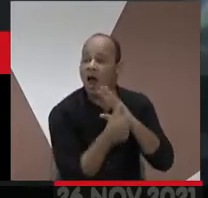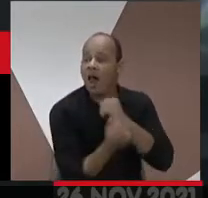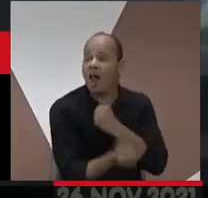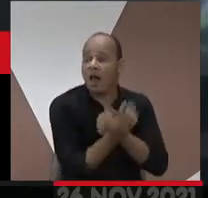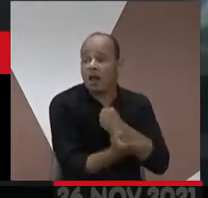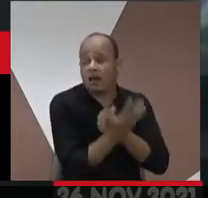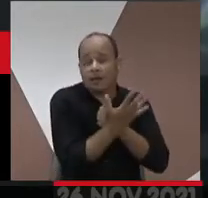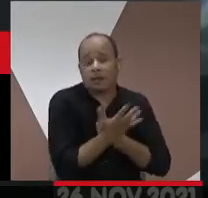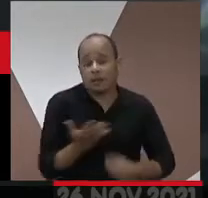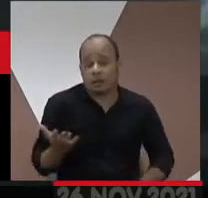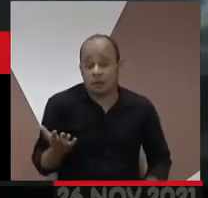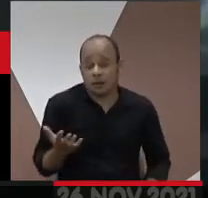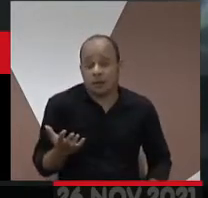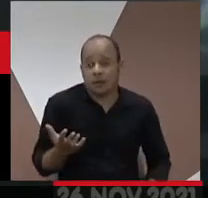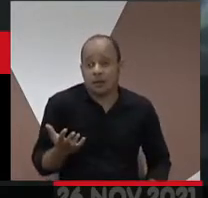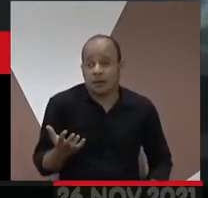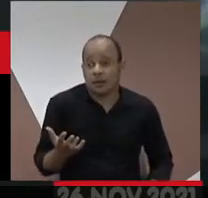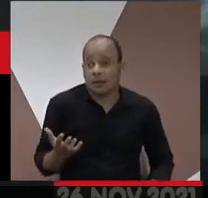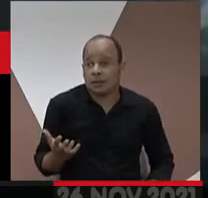por quem?